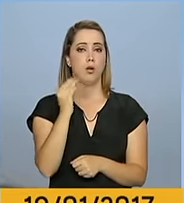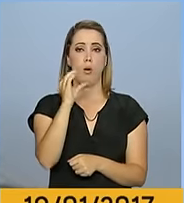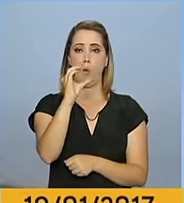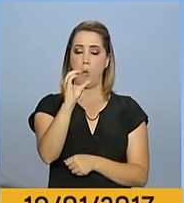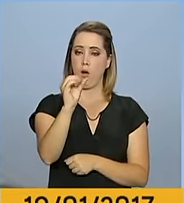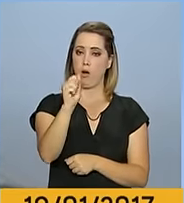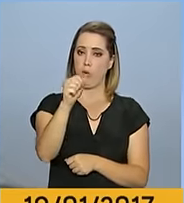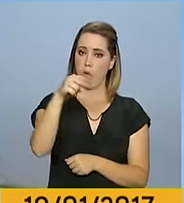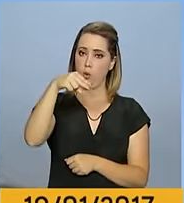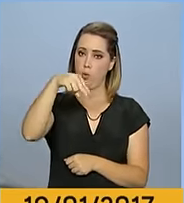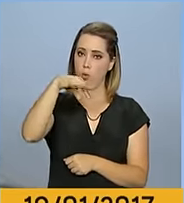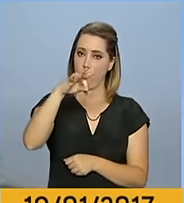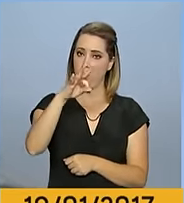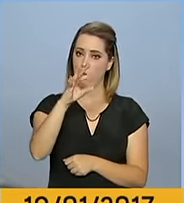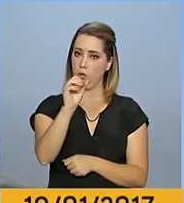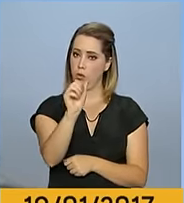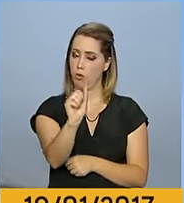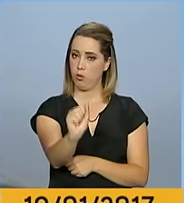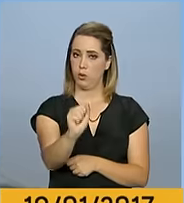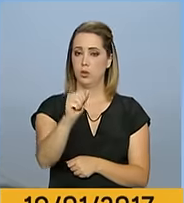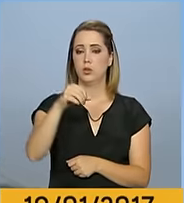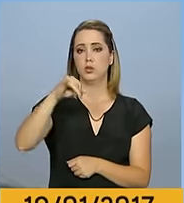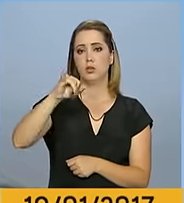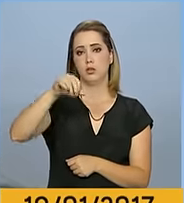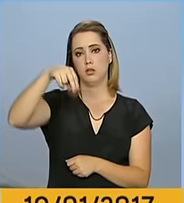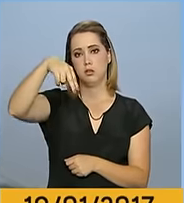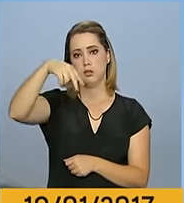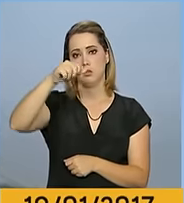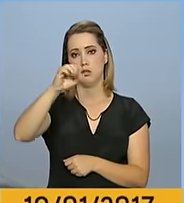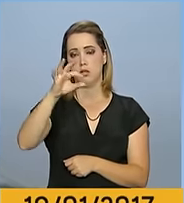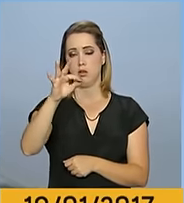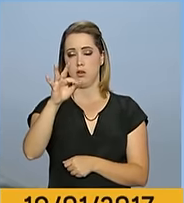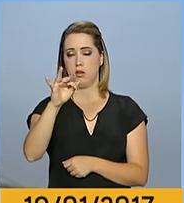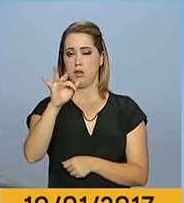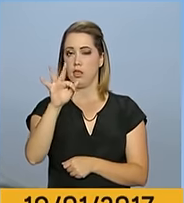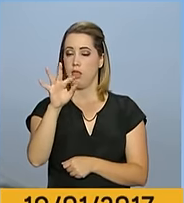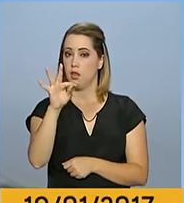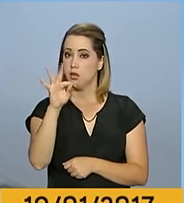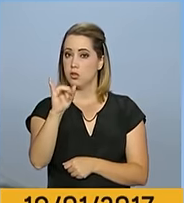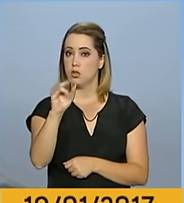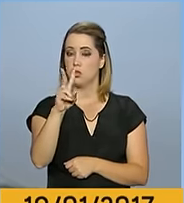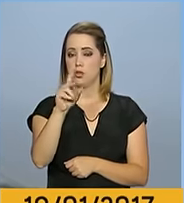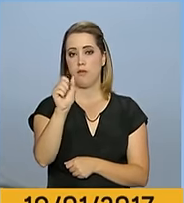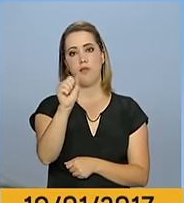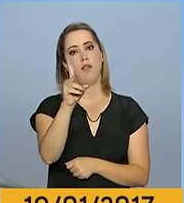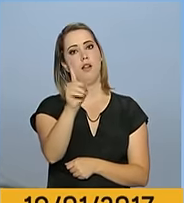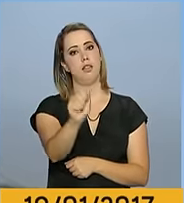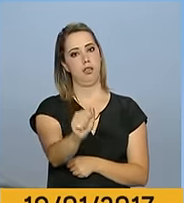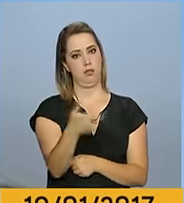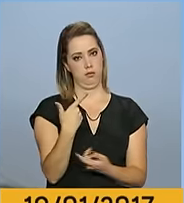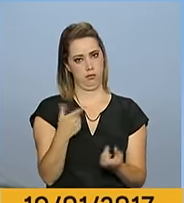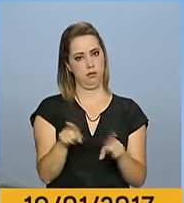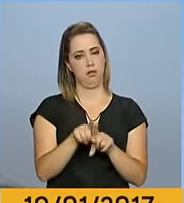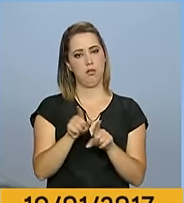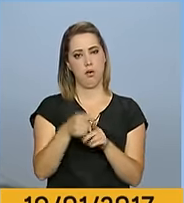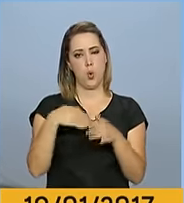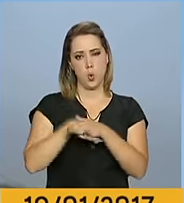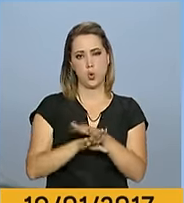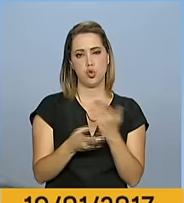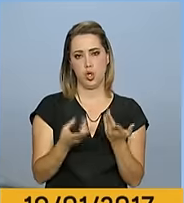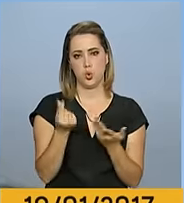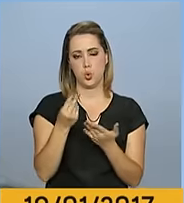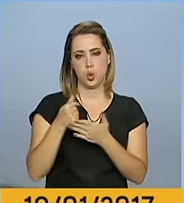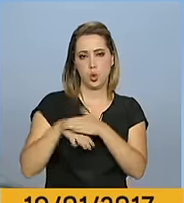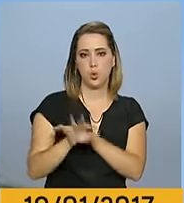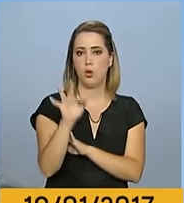que são aquelas derivadas de quem está no emprego, sai daquele emprego, a conta fica inativa, vai para outro emprego, abre-se nova conta. E eu aqui